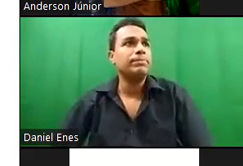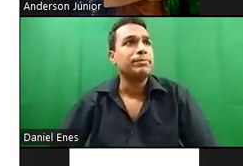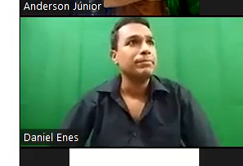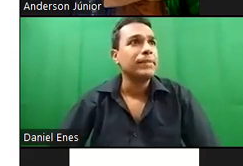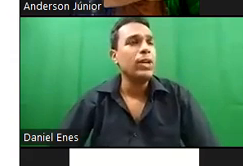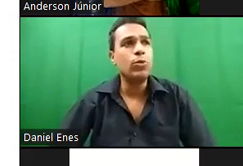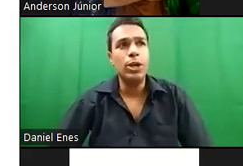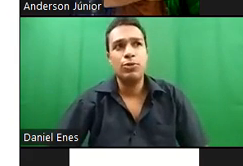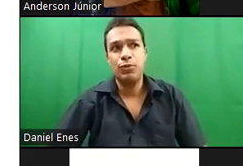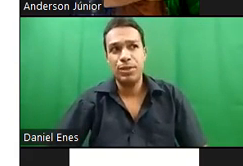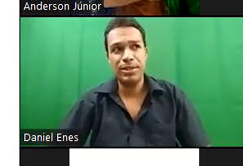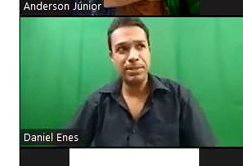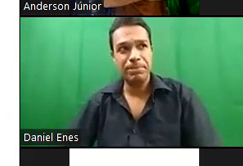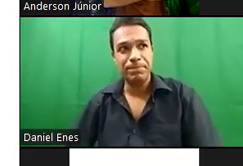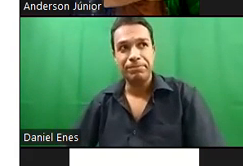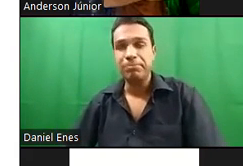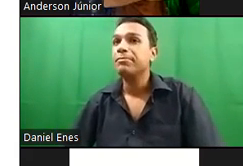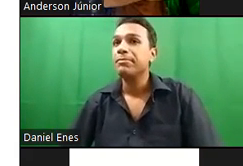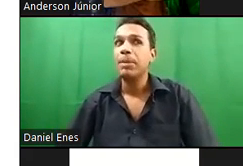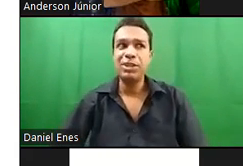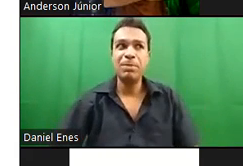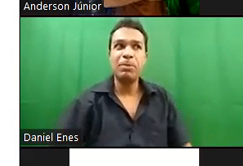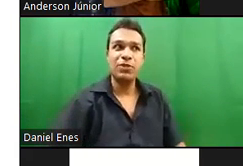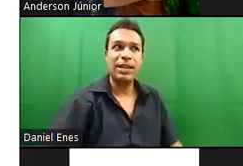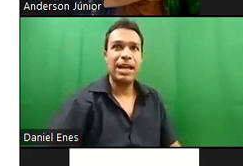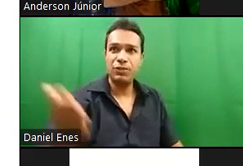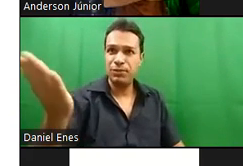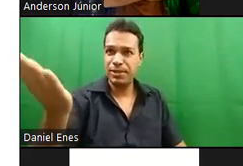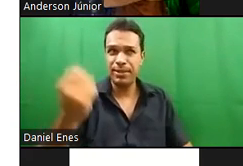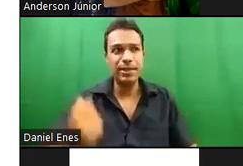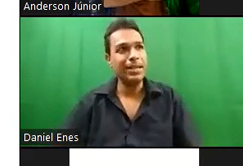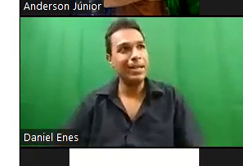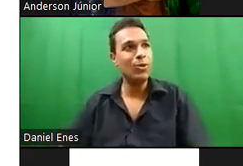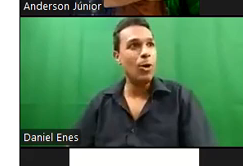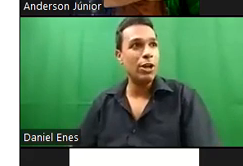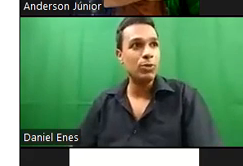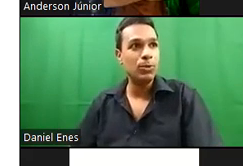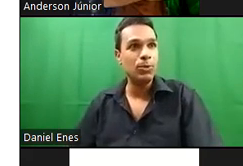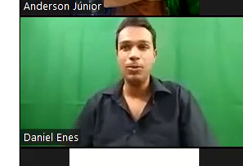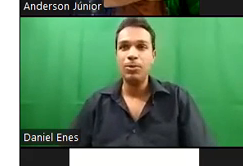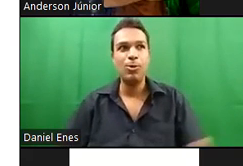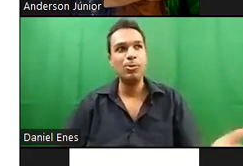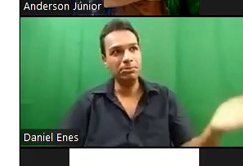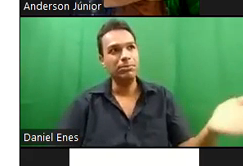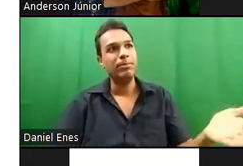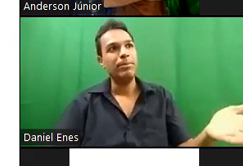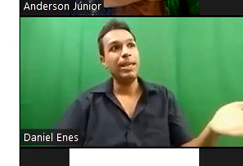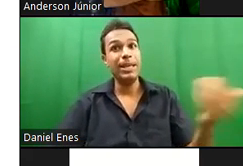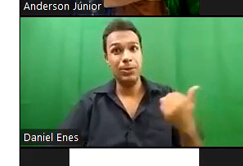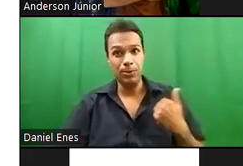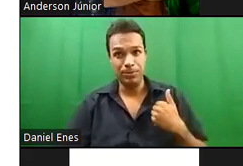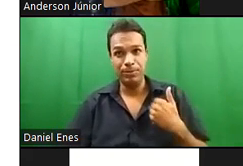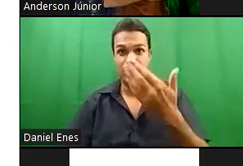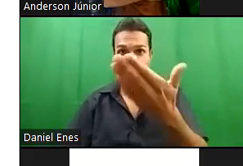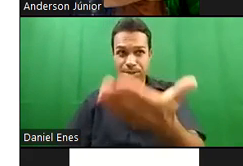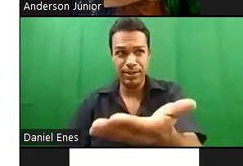Ainda, eu gosto de você, mas também posso falar de você, eu gosto. Ou